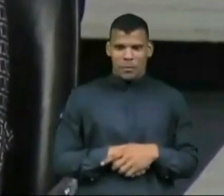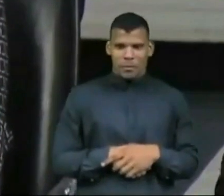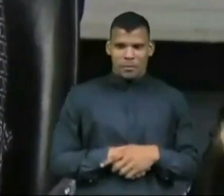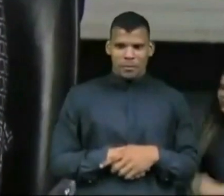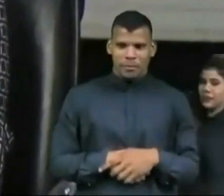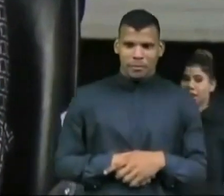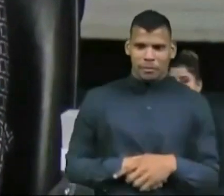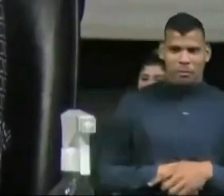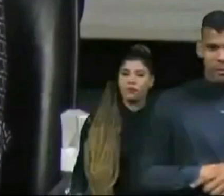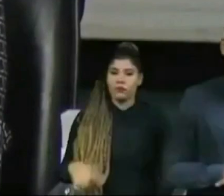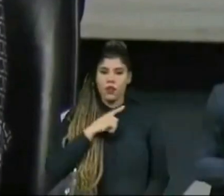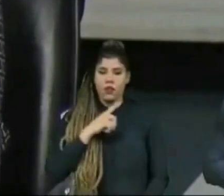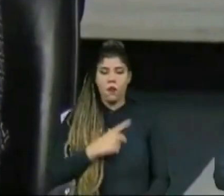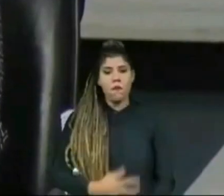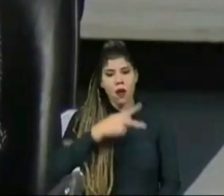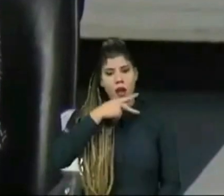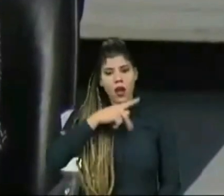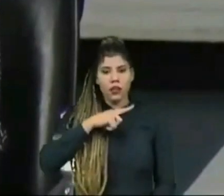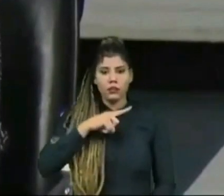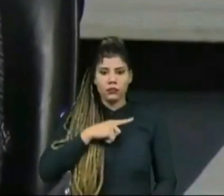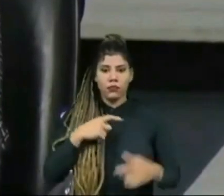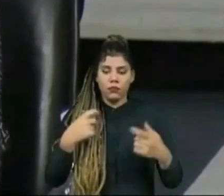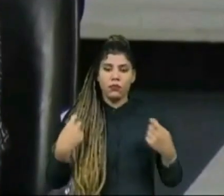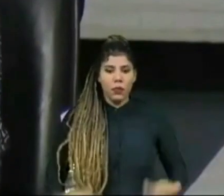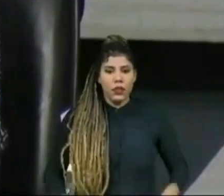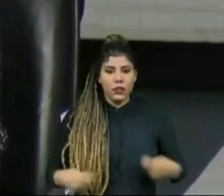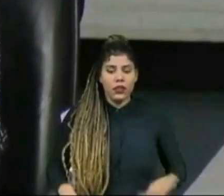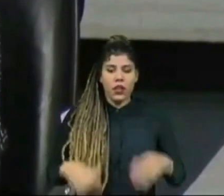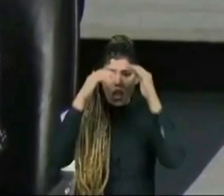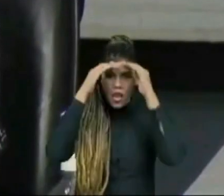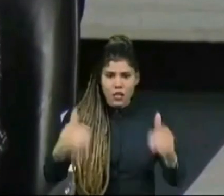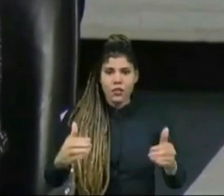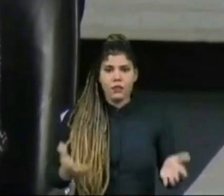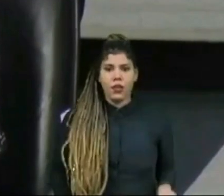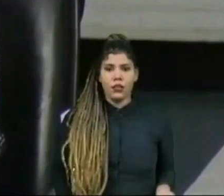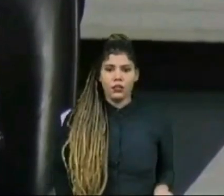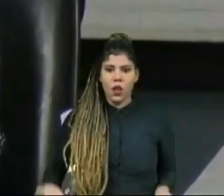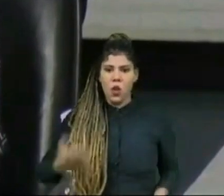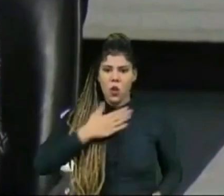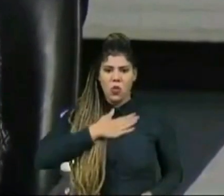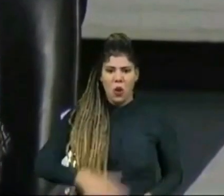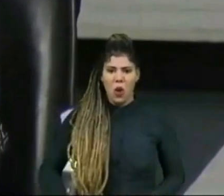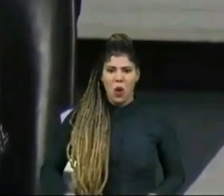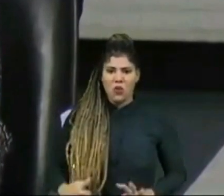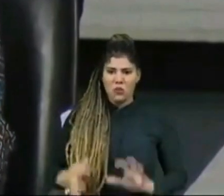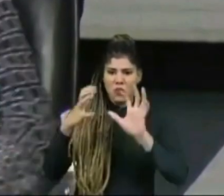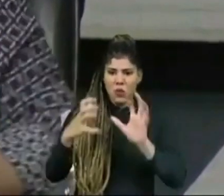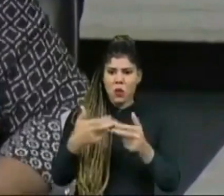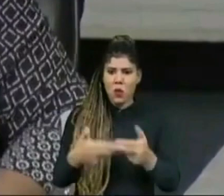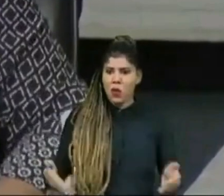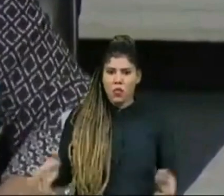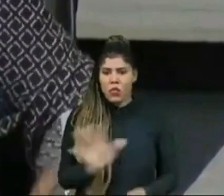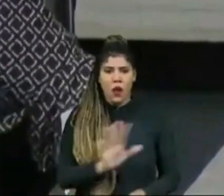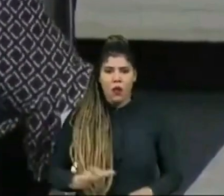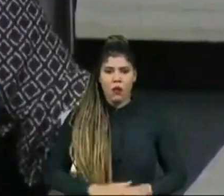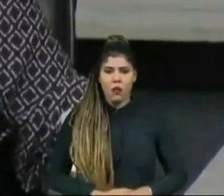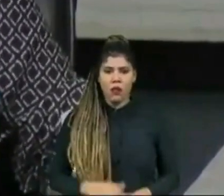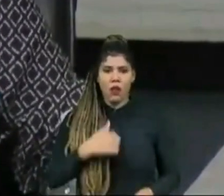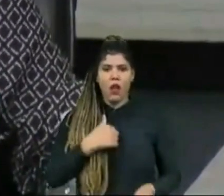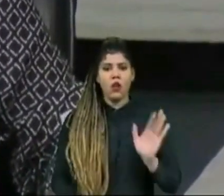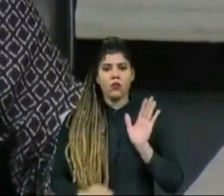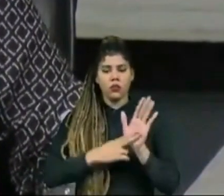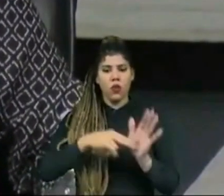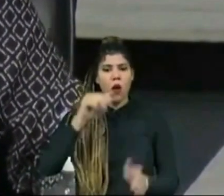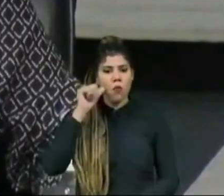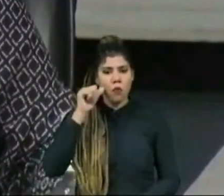respeito, eu lidero um partido e sou uma mulher que não gosta de picuinha nem de mimimi. Eu sou uma mulher que entendo